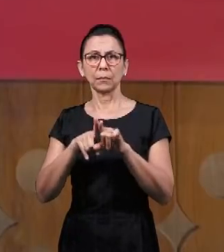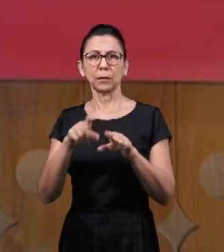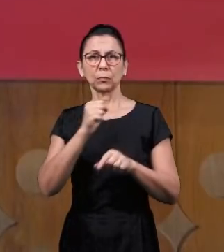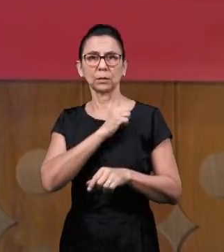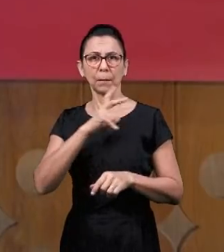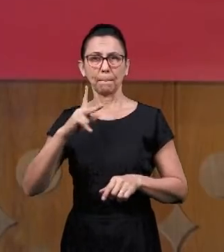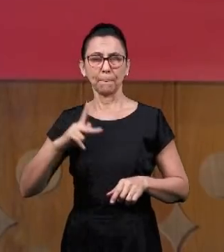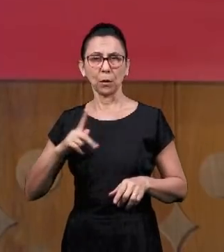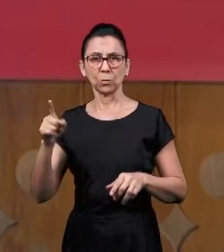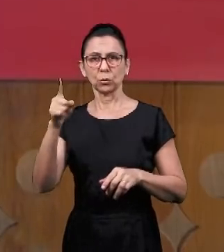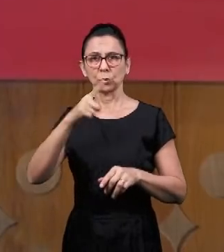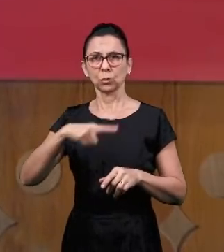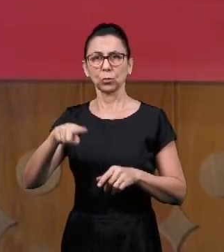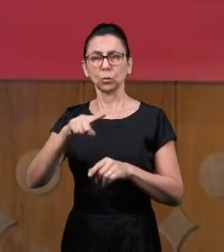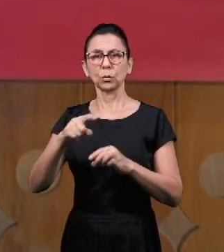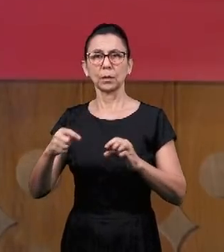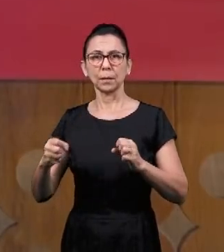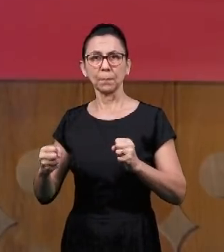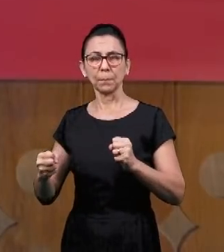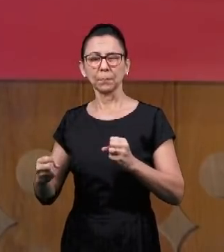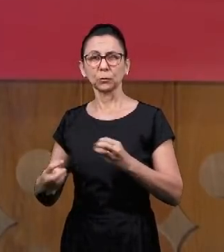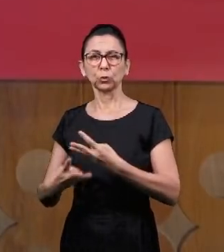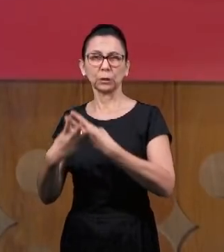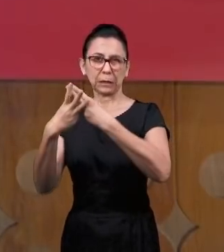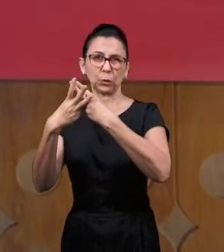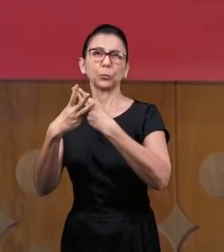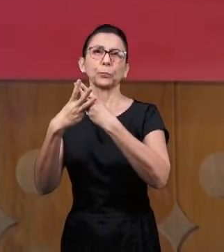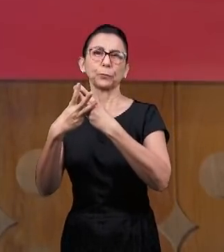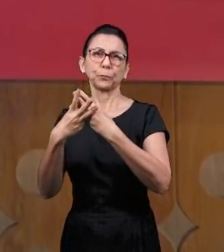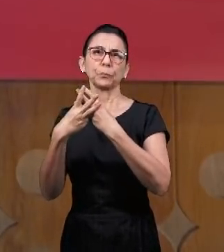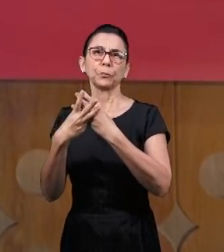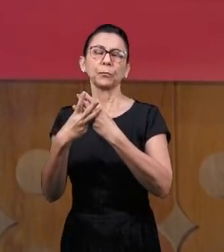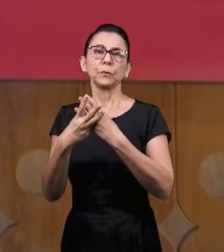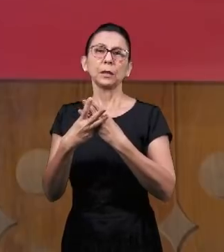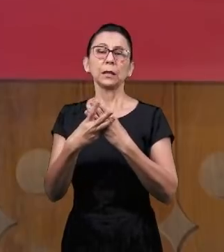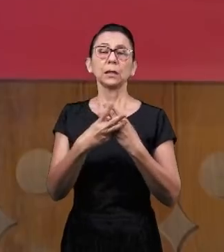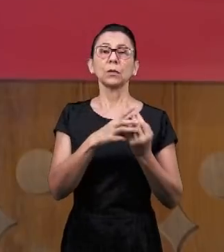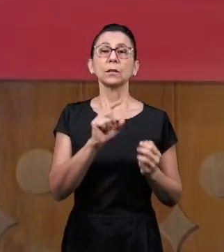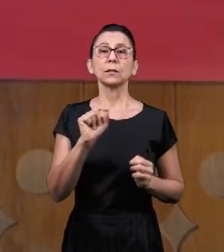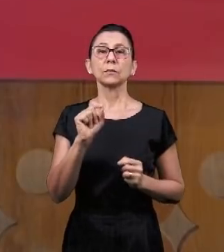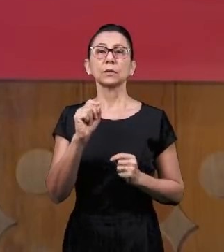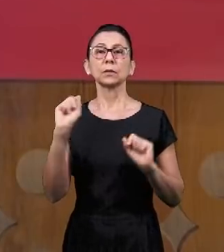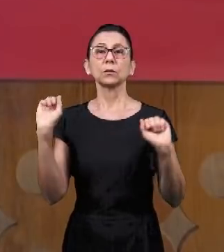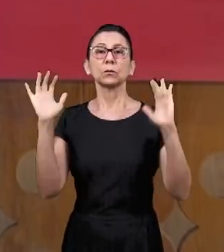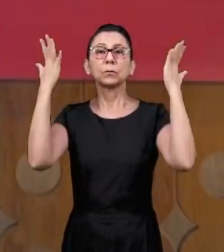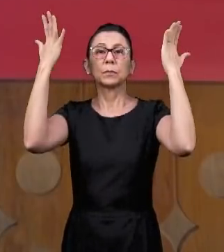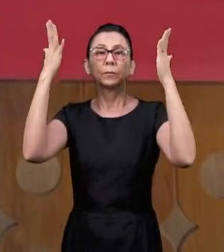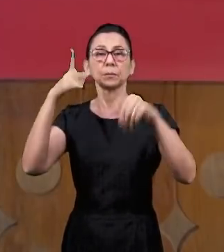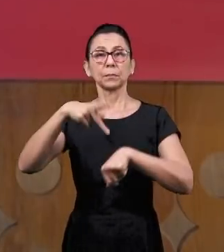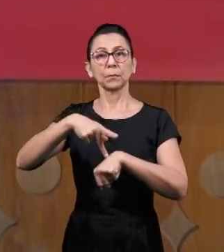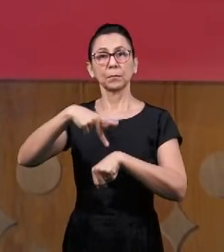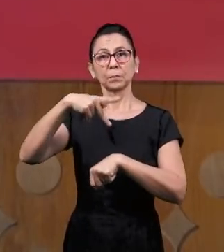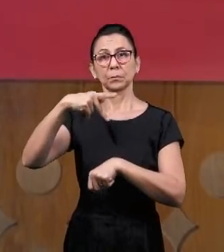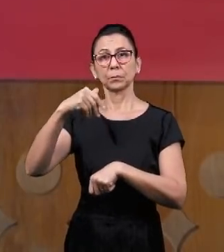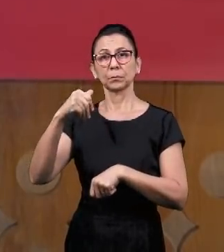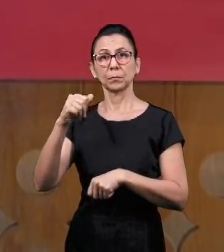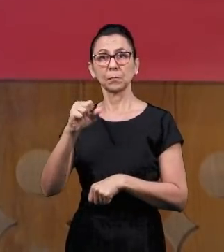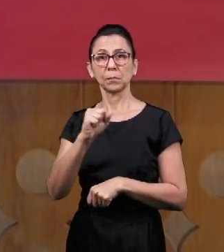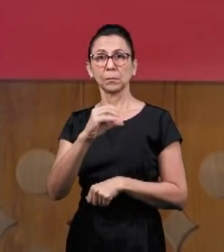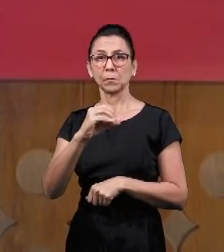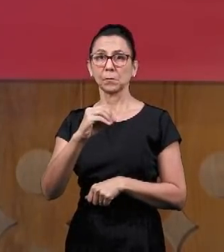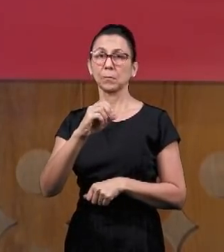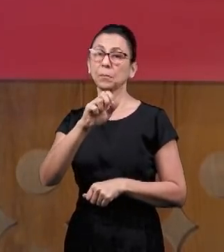ceia, eles vieram para comemorar a Páscoa. E a Páscoa era cordeiro, pão sem fermento e